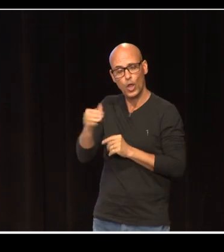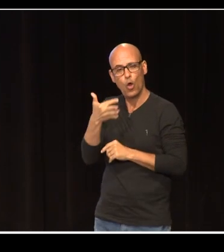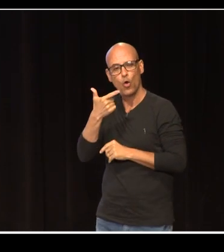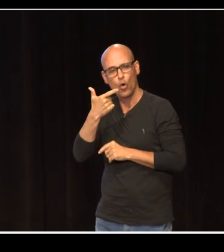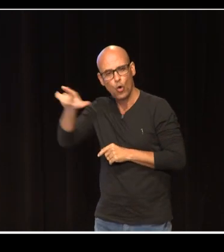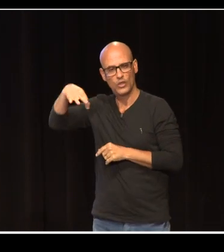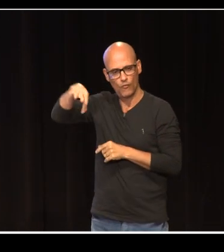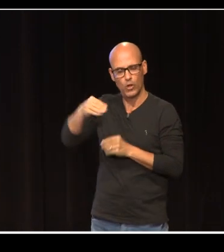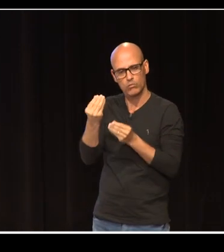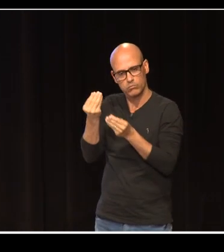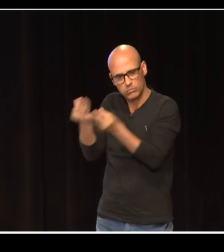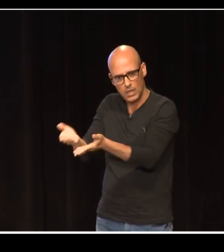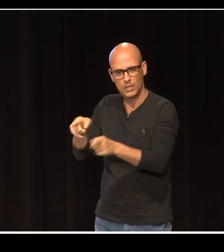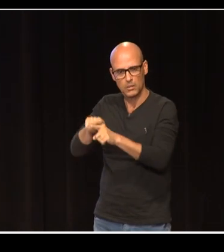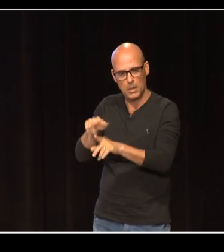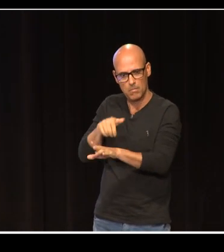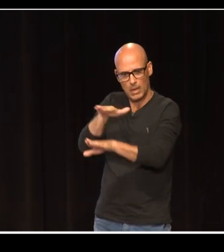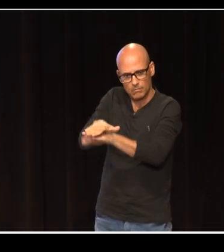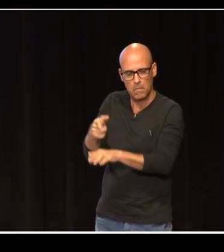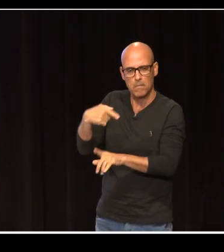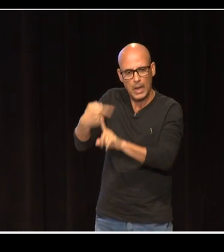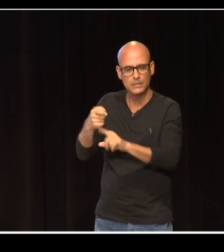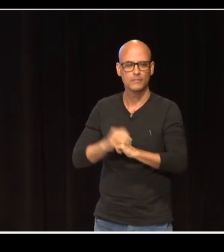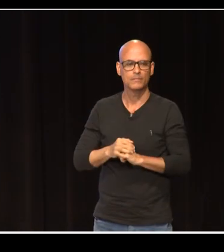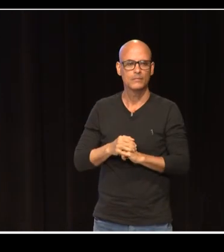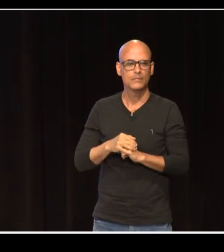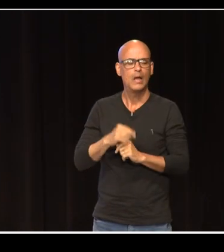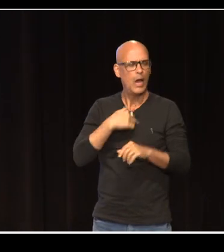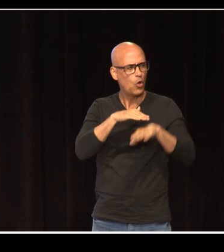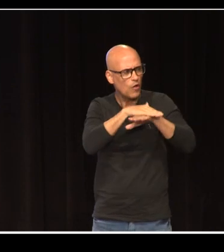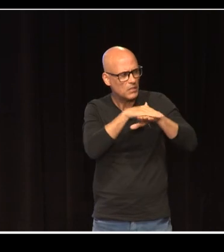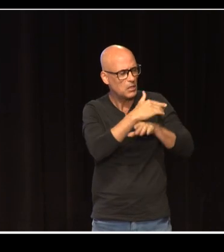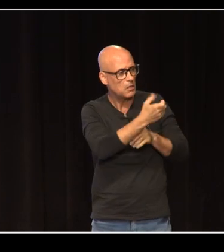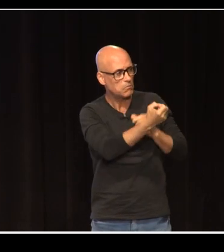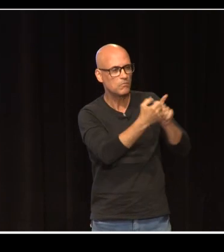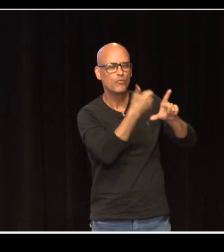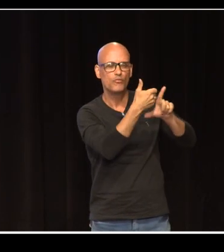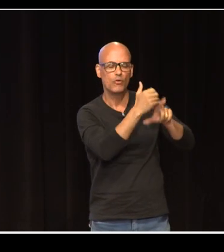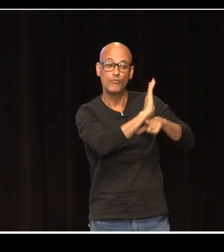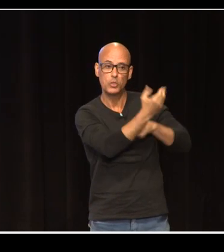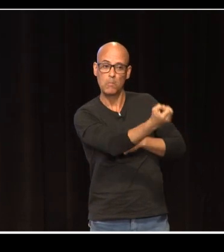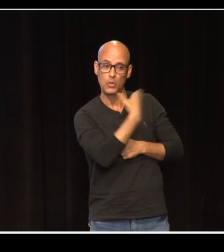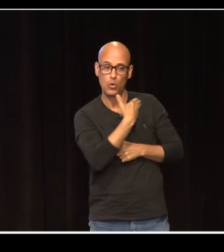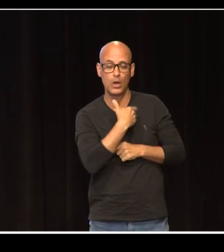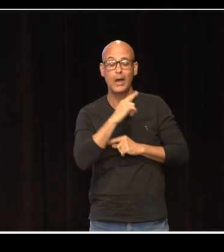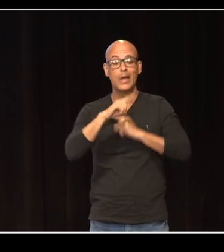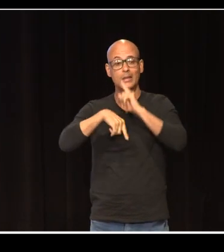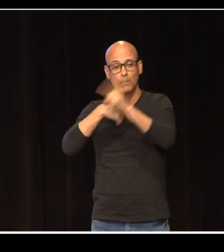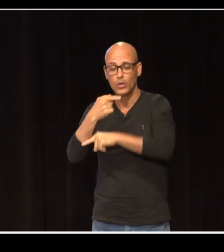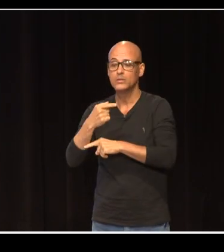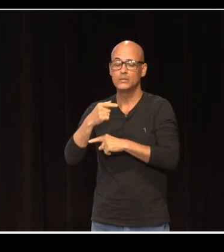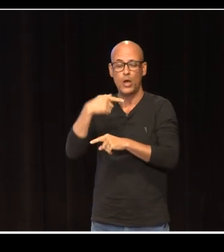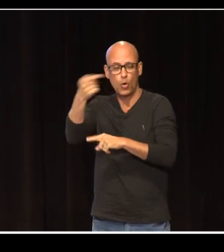porque eu tinha feito material para eles sem o QR Code, porque eu não conhecia o vídeo. Aí conversei com ele, vi o vídeo, me mandou. Aí eu, na aula seguinte, recolhi a primeira